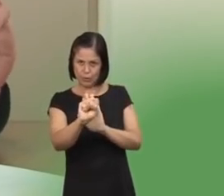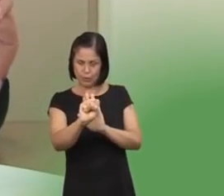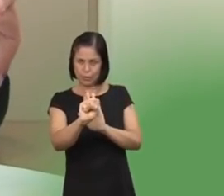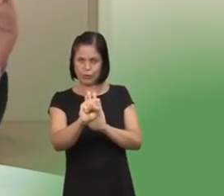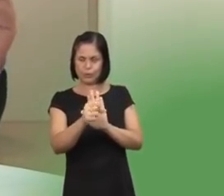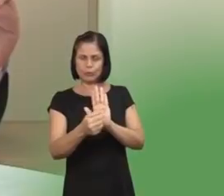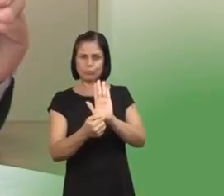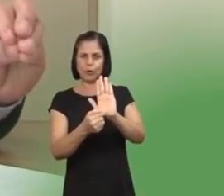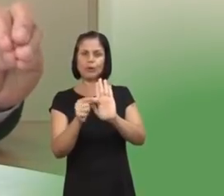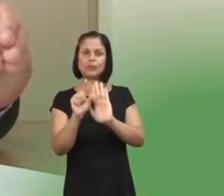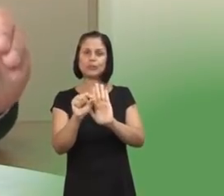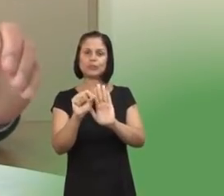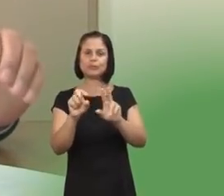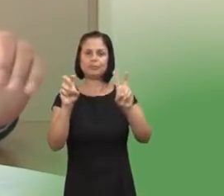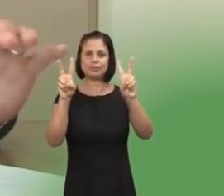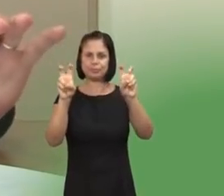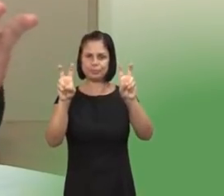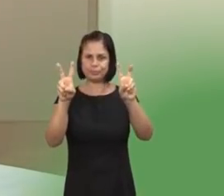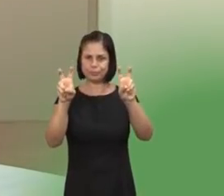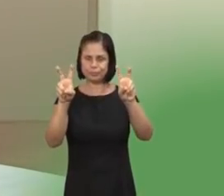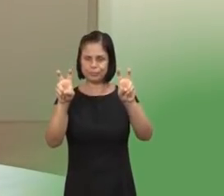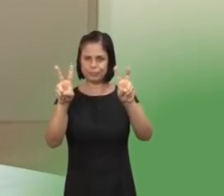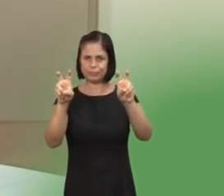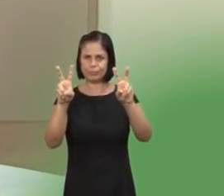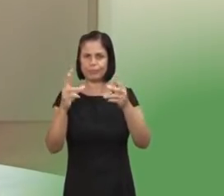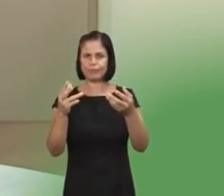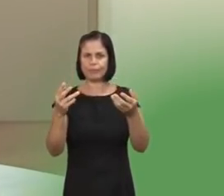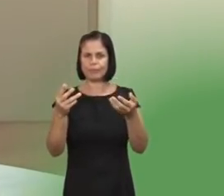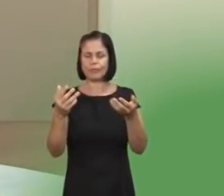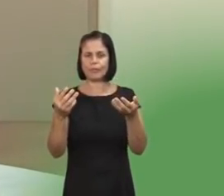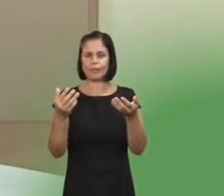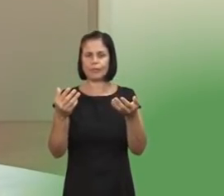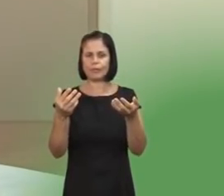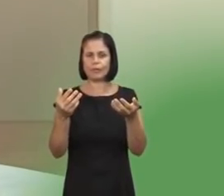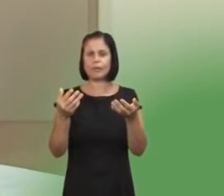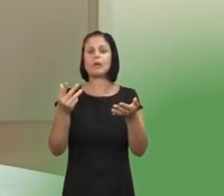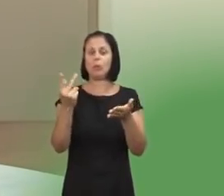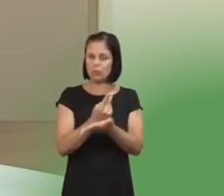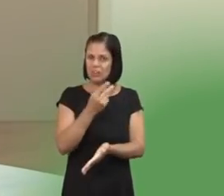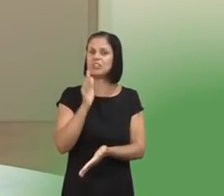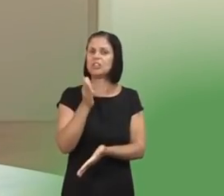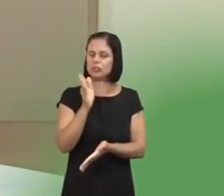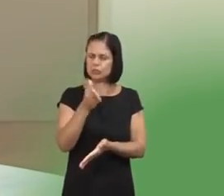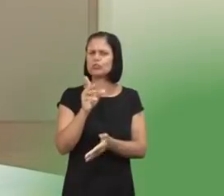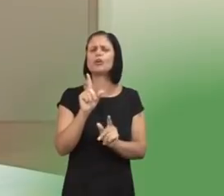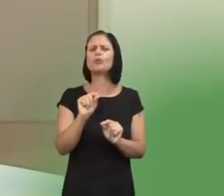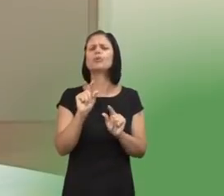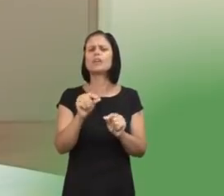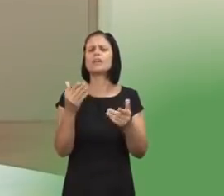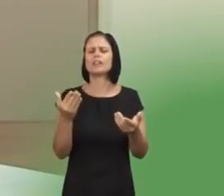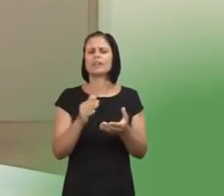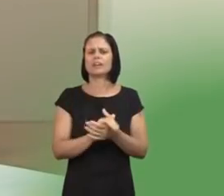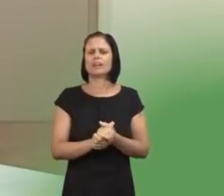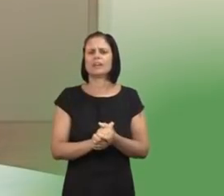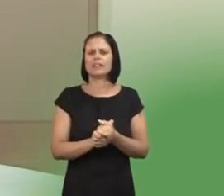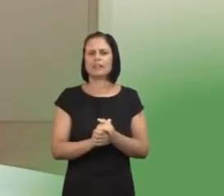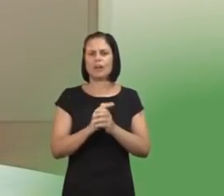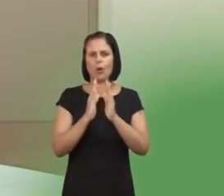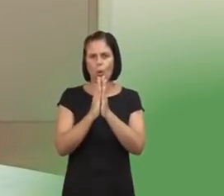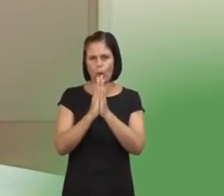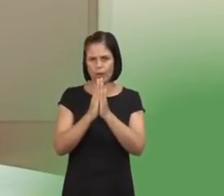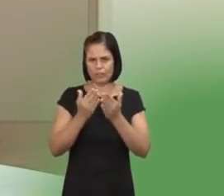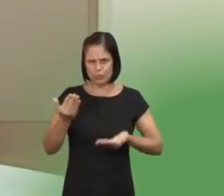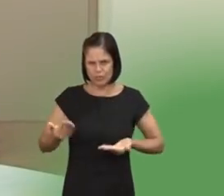8, nós vamos ver lá uma expressão de alguma coisa que está acontecendo ao longo desse período. O que está acontecendo lá? São